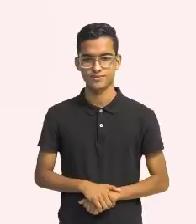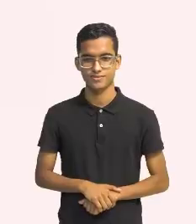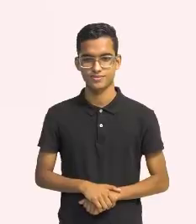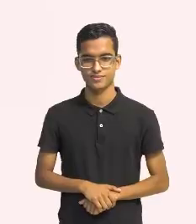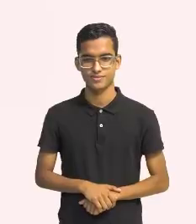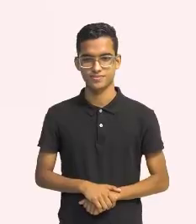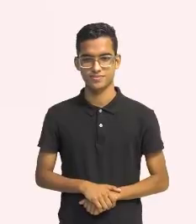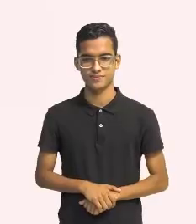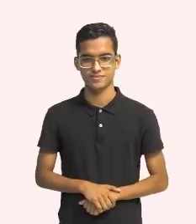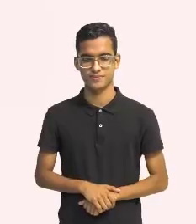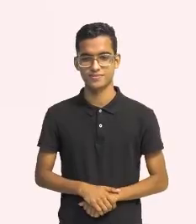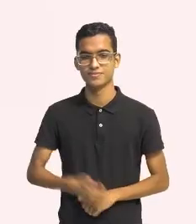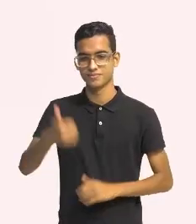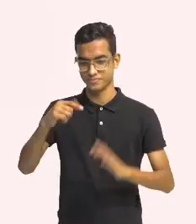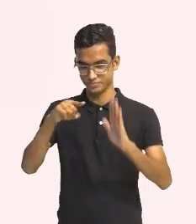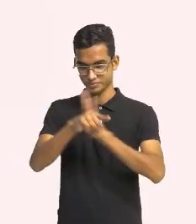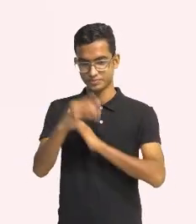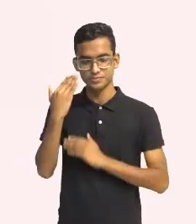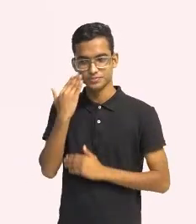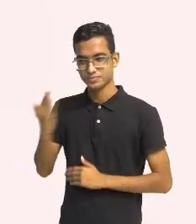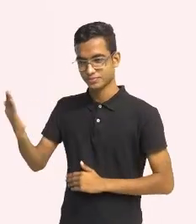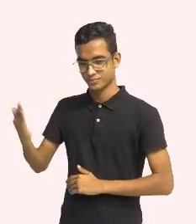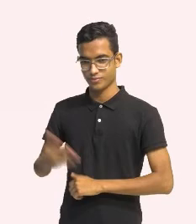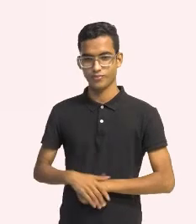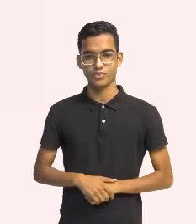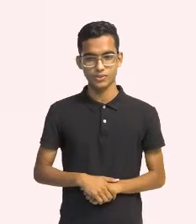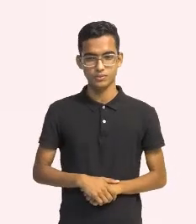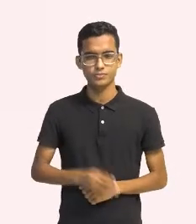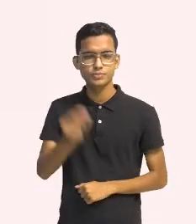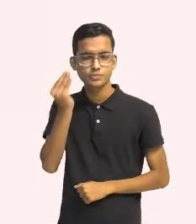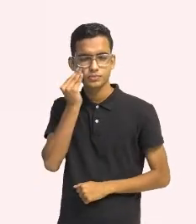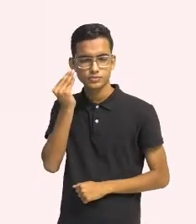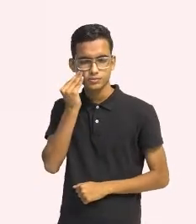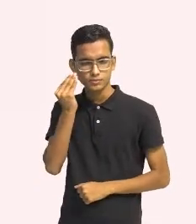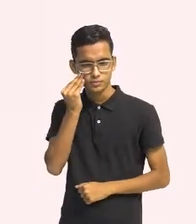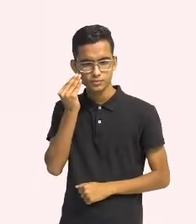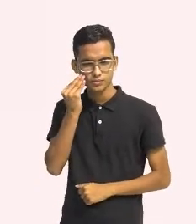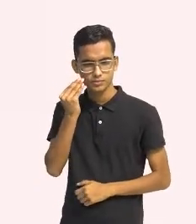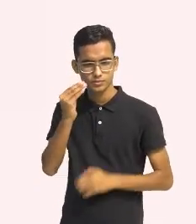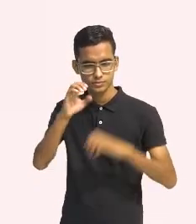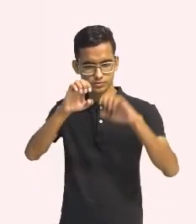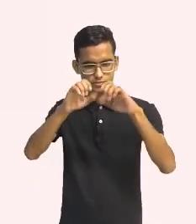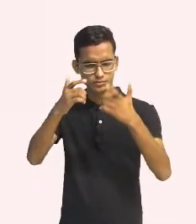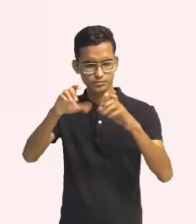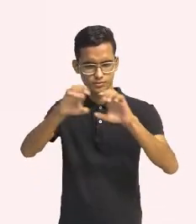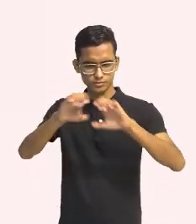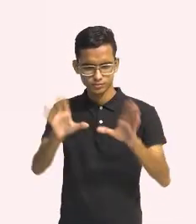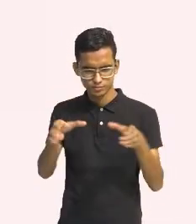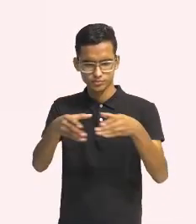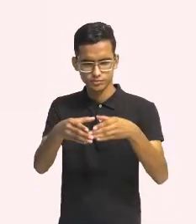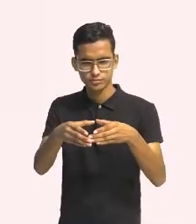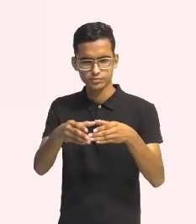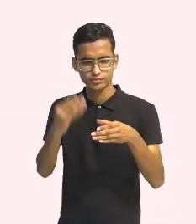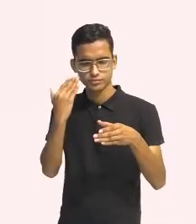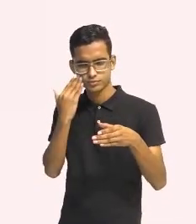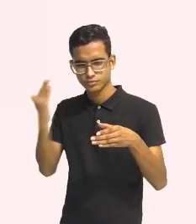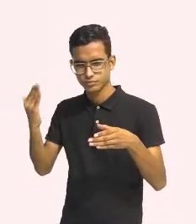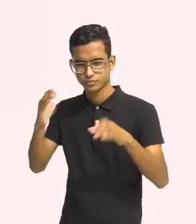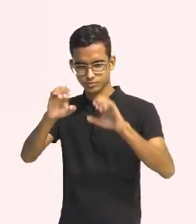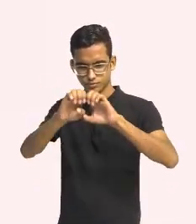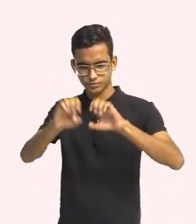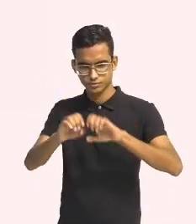Então, questão 1. Observe o composto, olha só, é fácil, hein? Tá aí